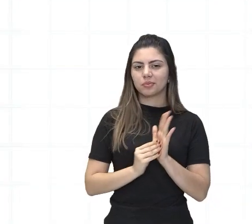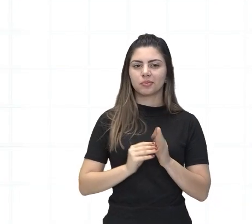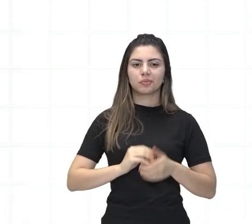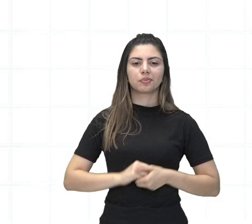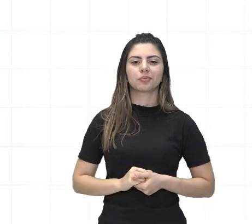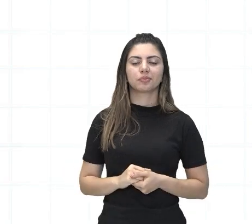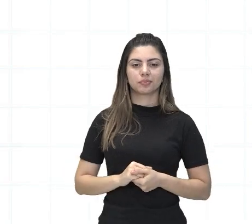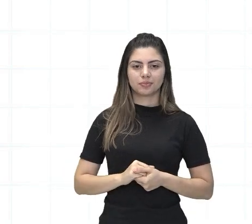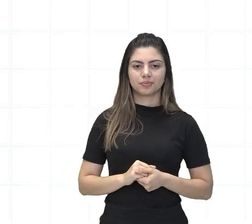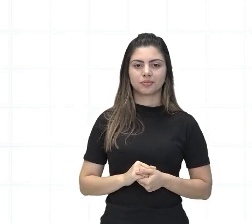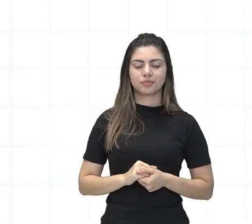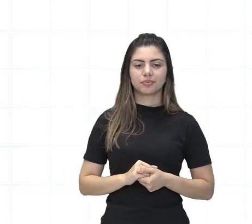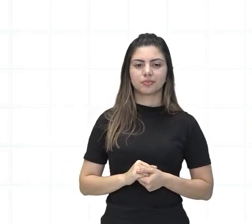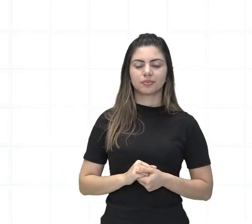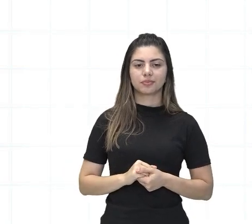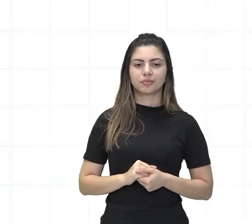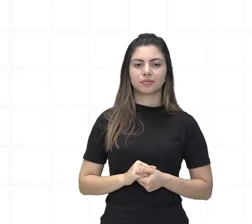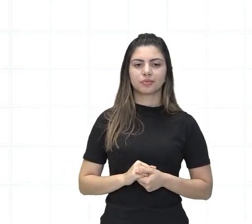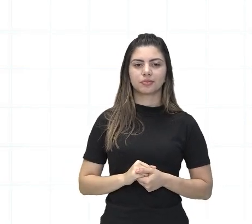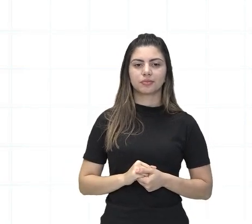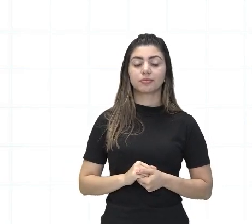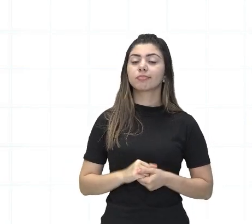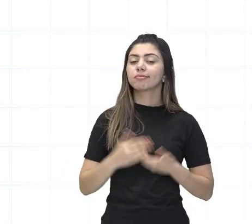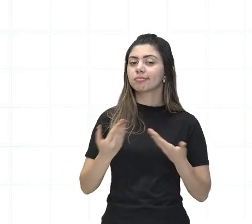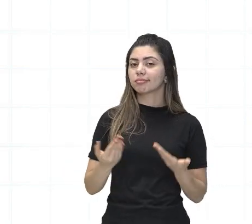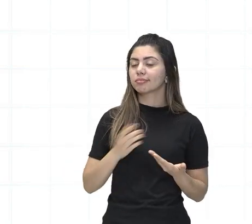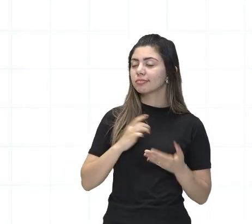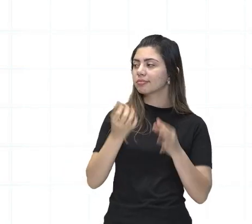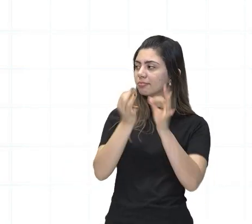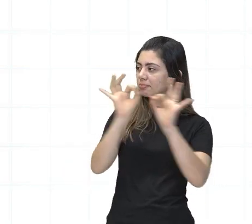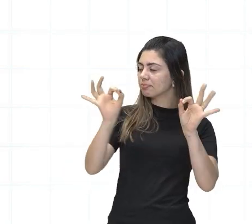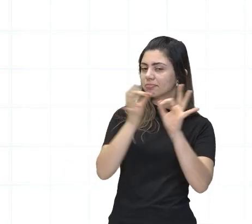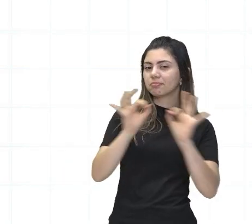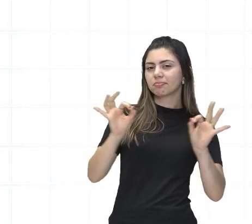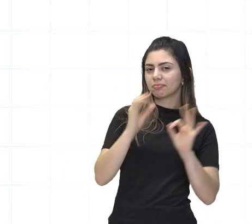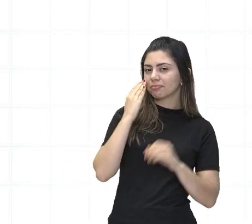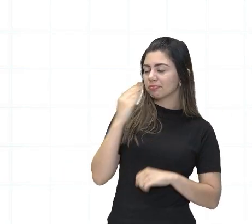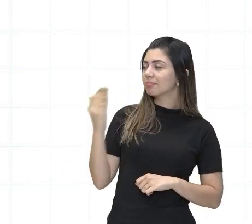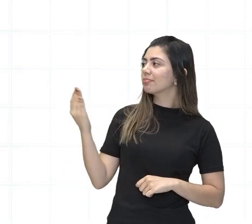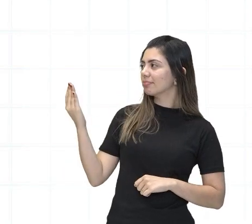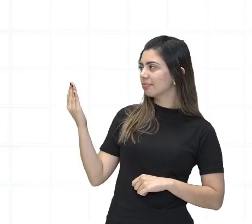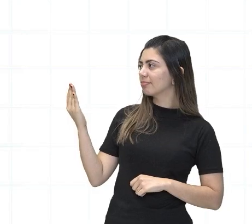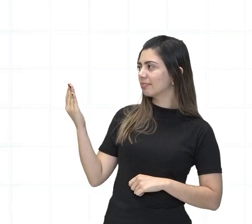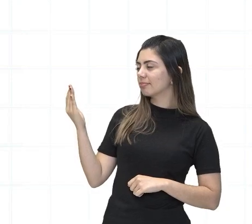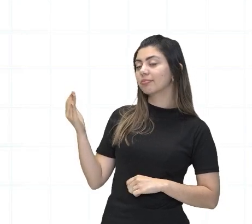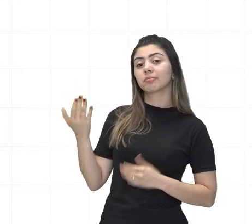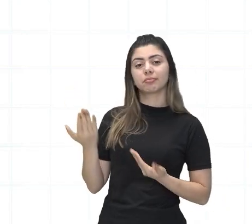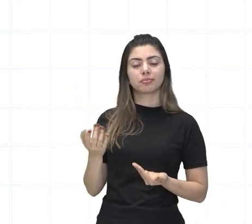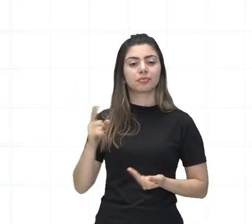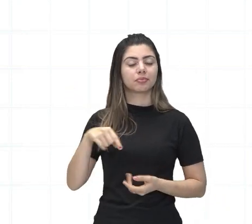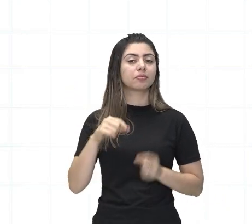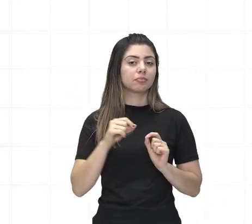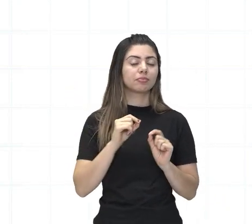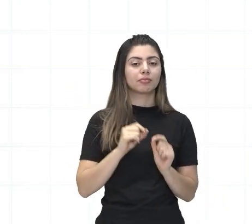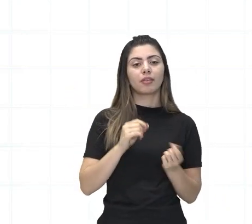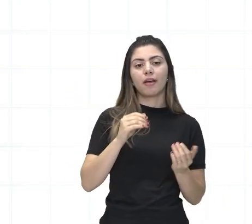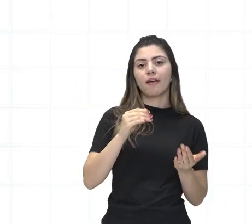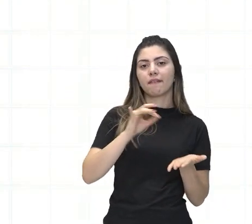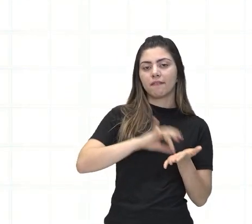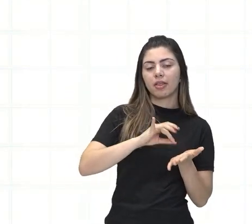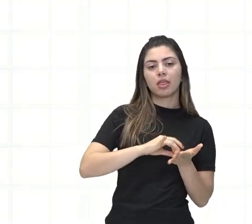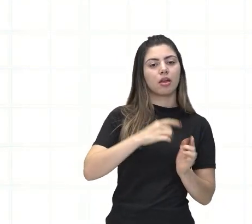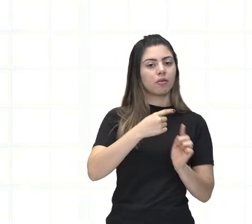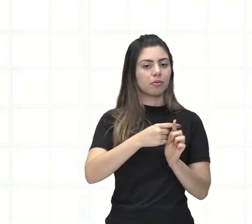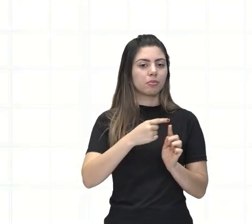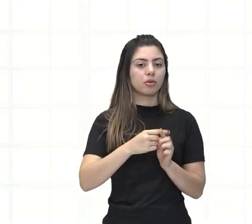Vamos lá. Temos algumas frases também, todas são afirmativas, umas com will